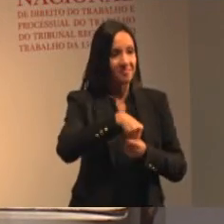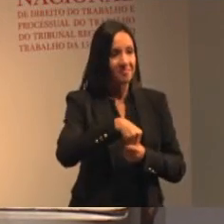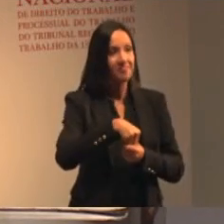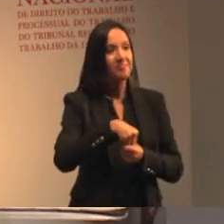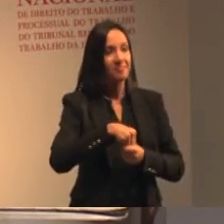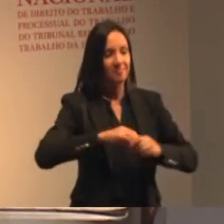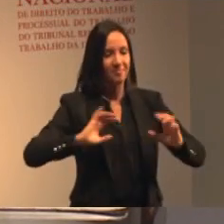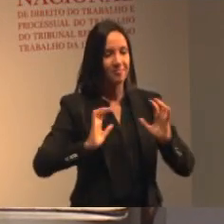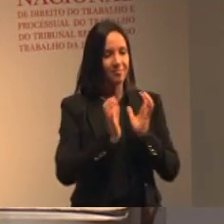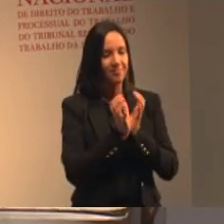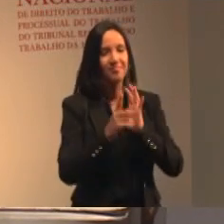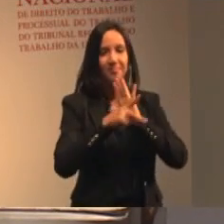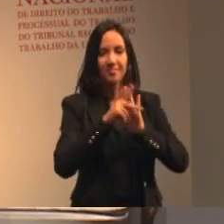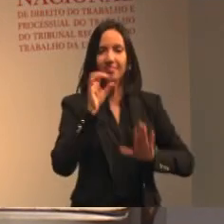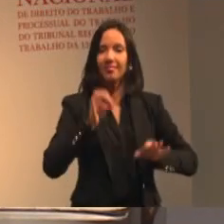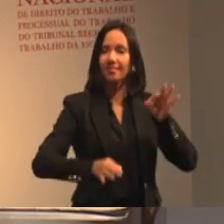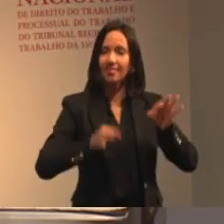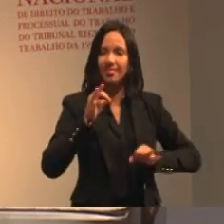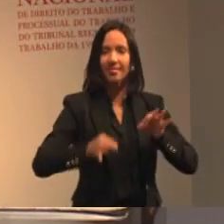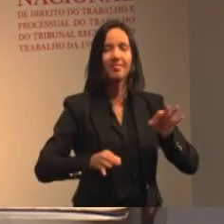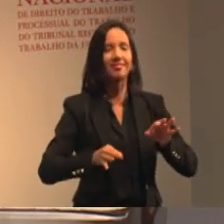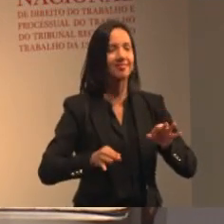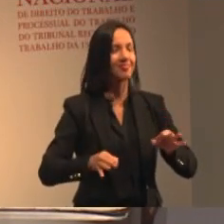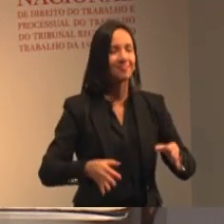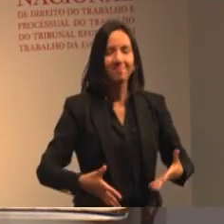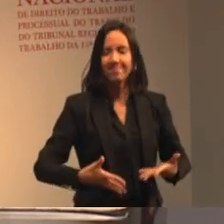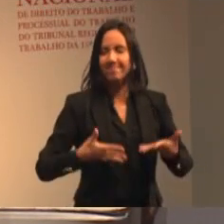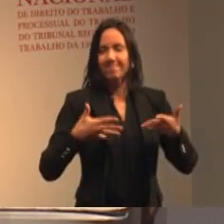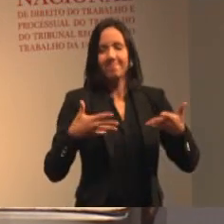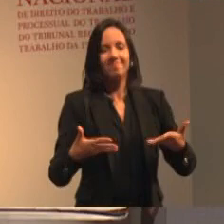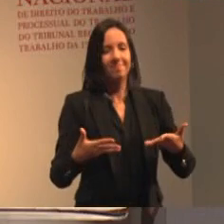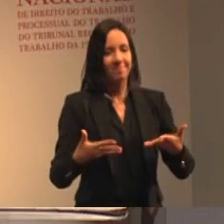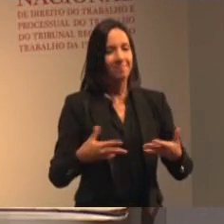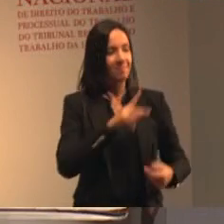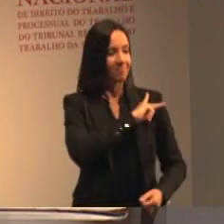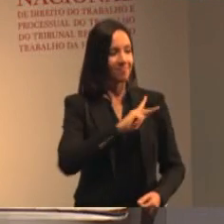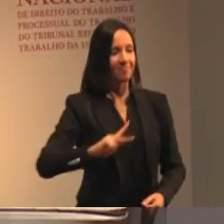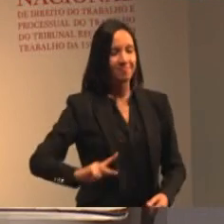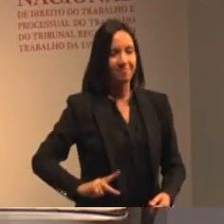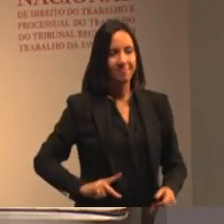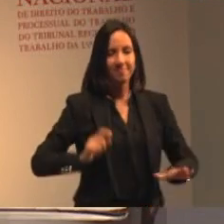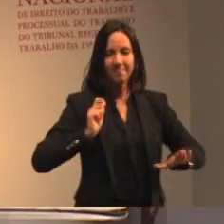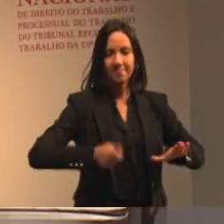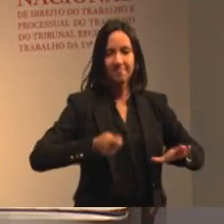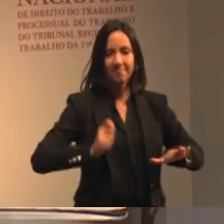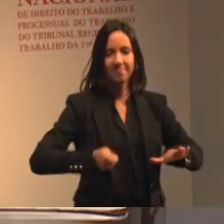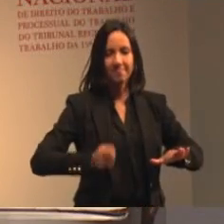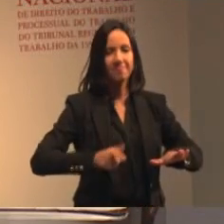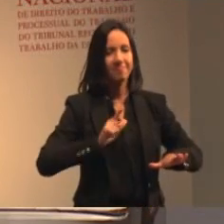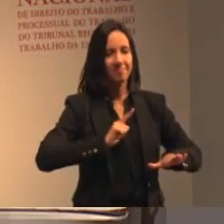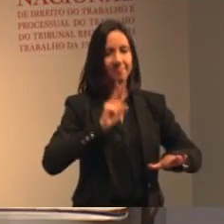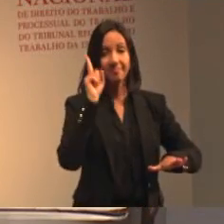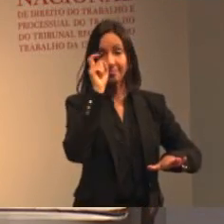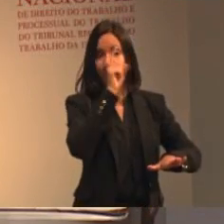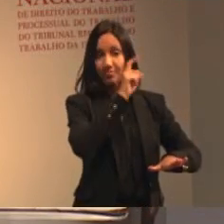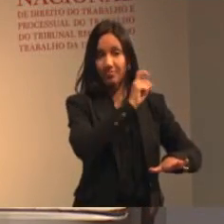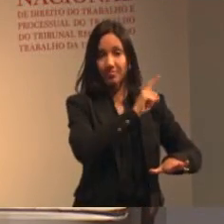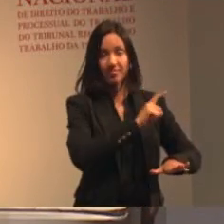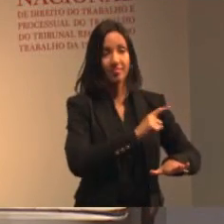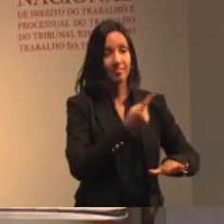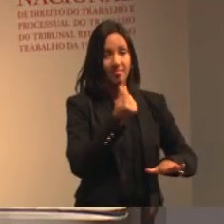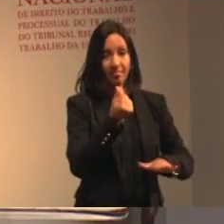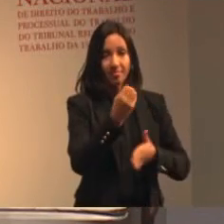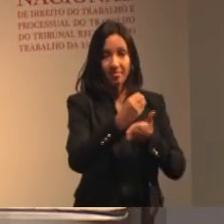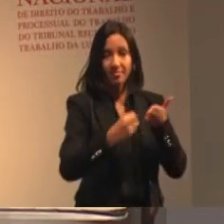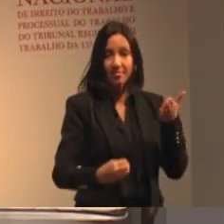deste ramo da justiça e muito honrada em presidir um tribunal que, a despeito das dificuldades